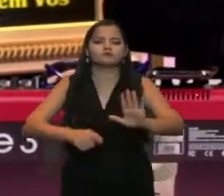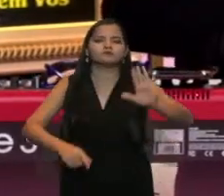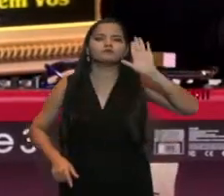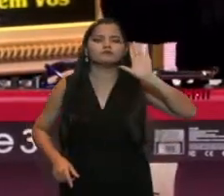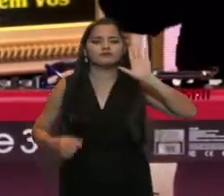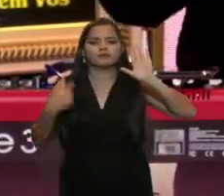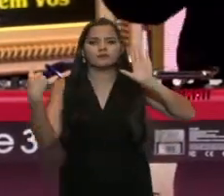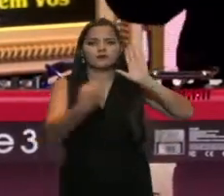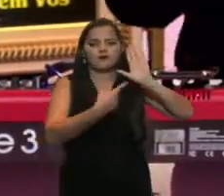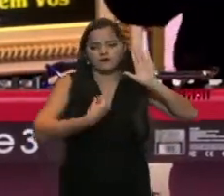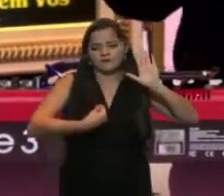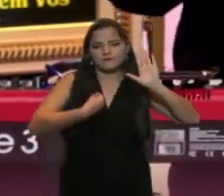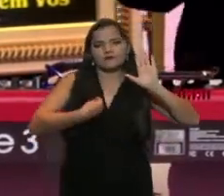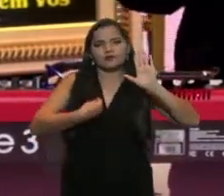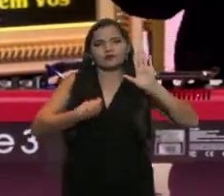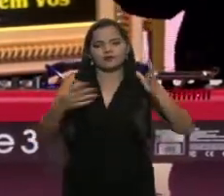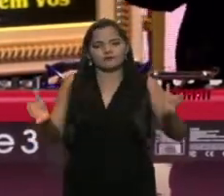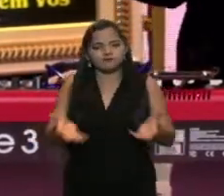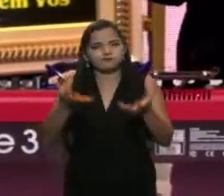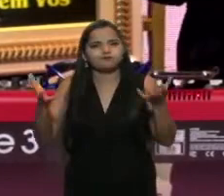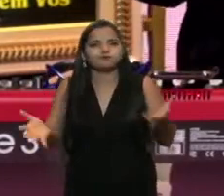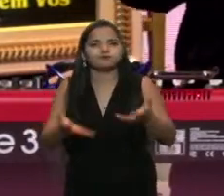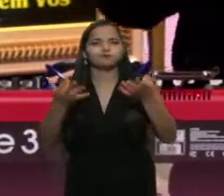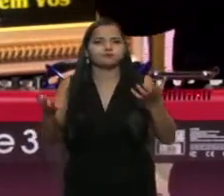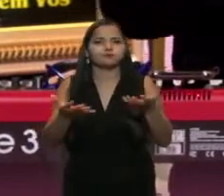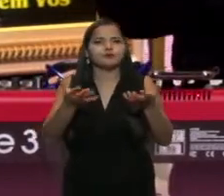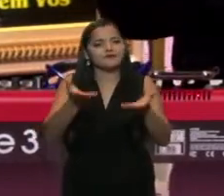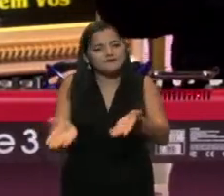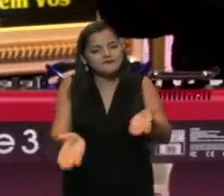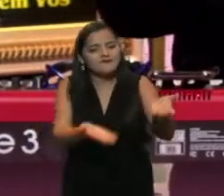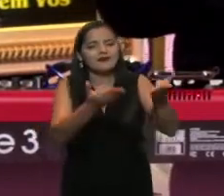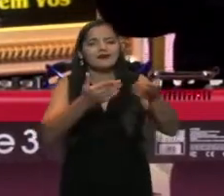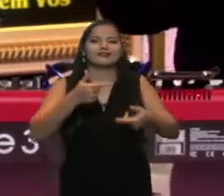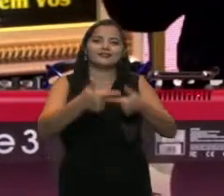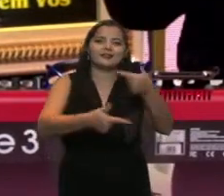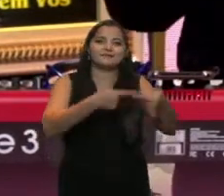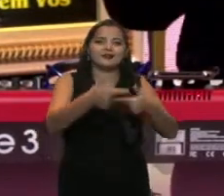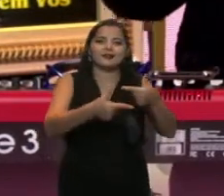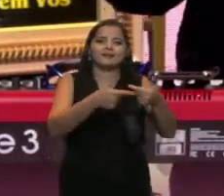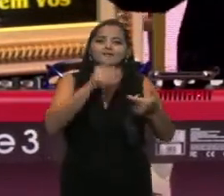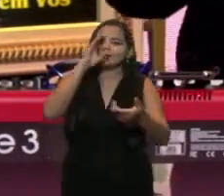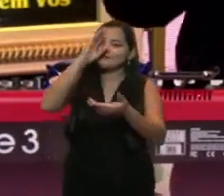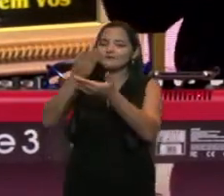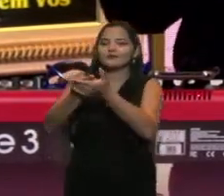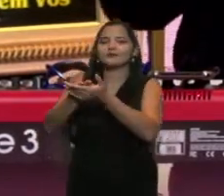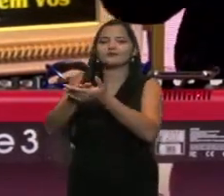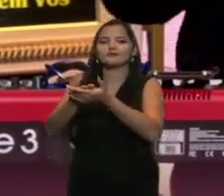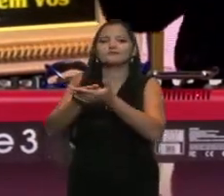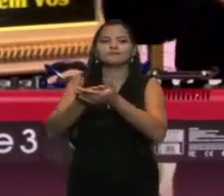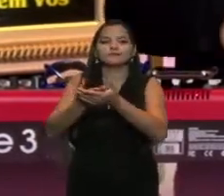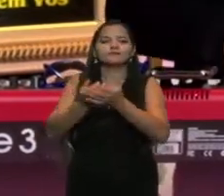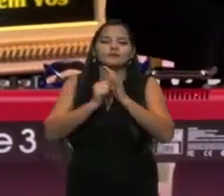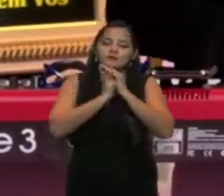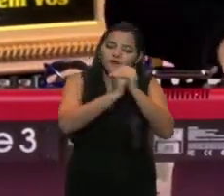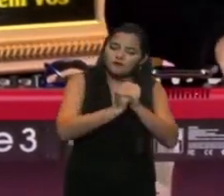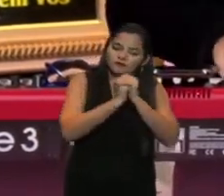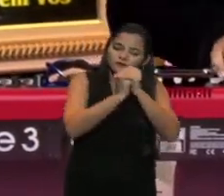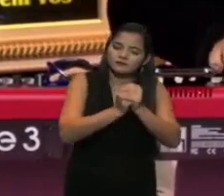diz: ora, trabalha e confia. Ora, trabalha e